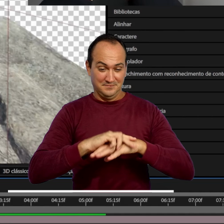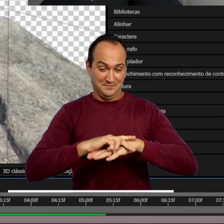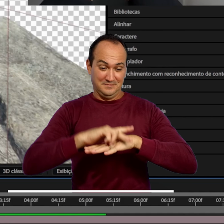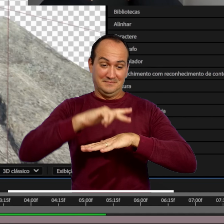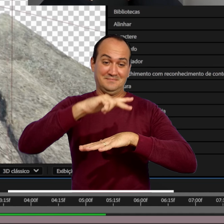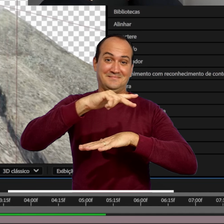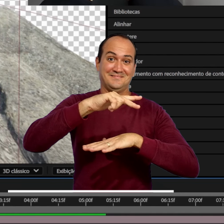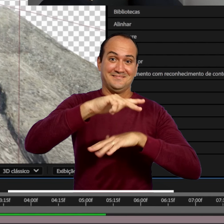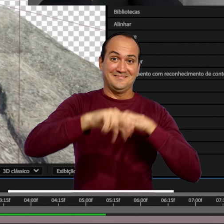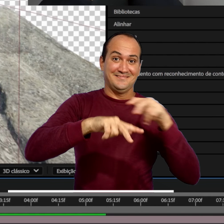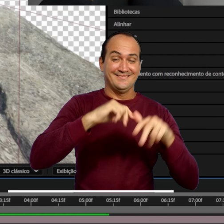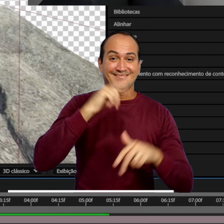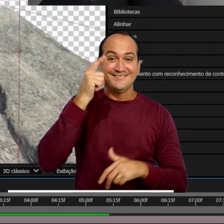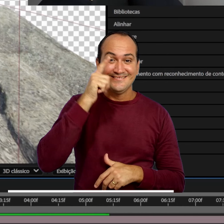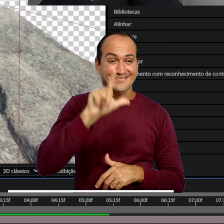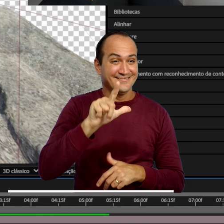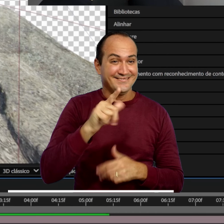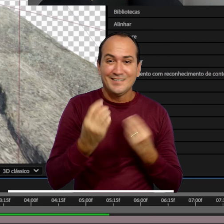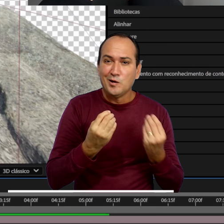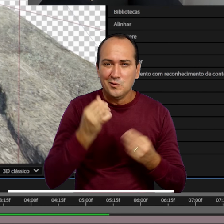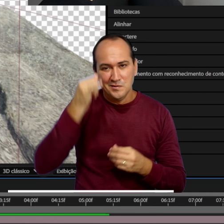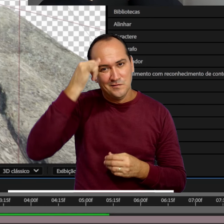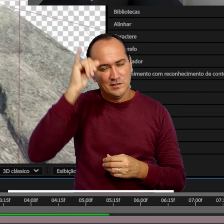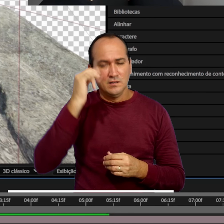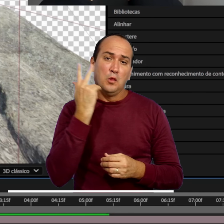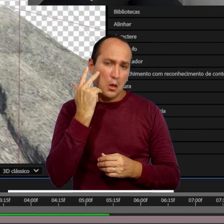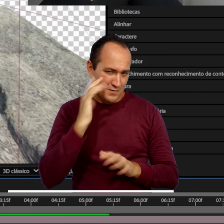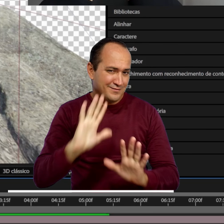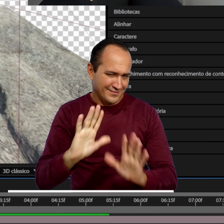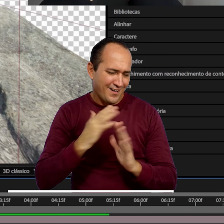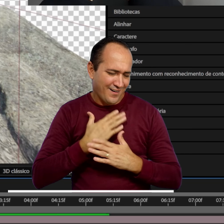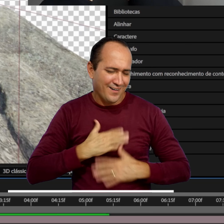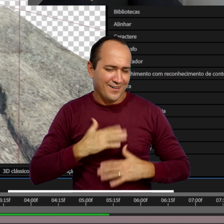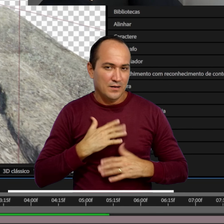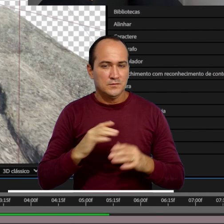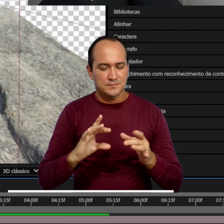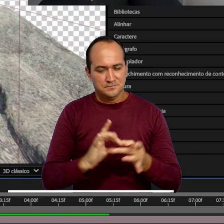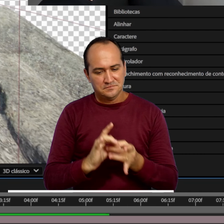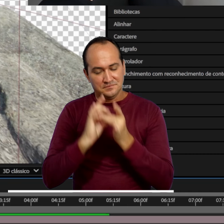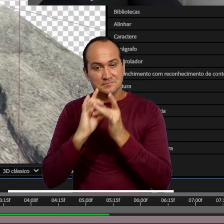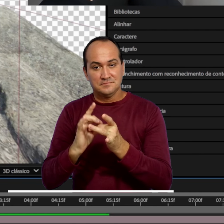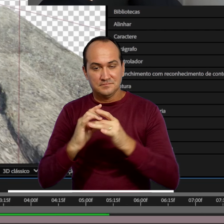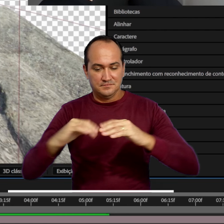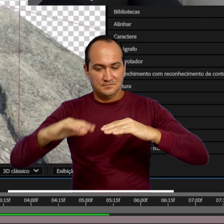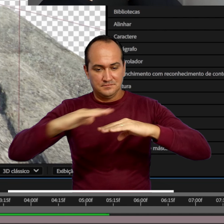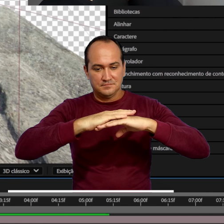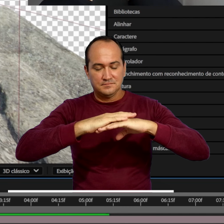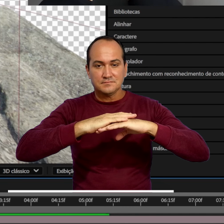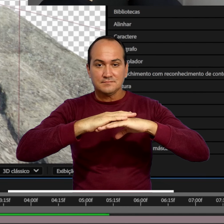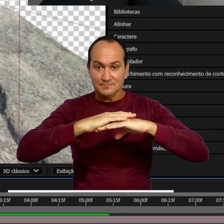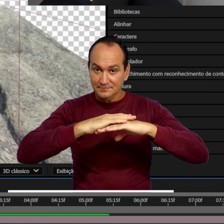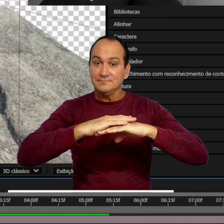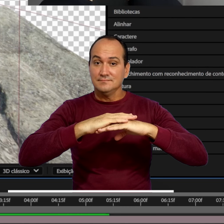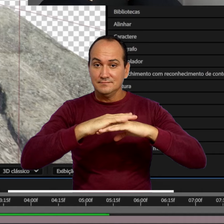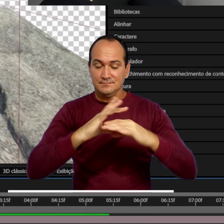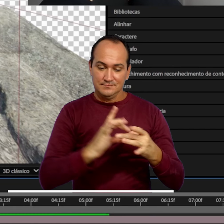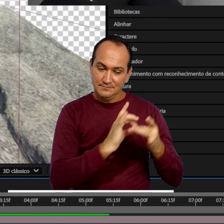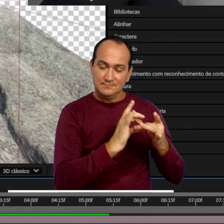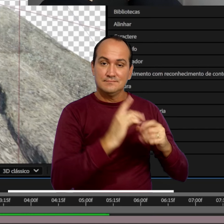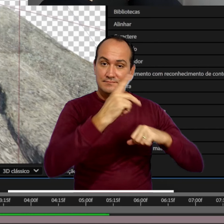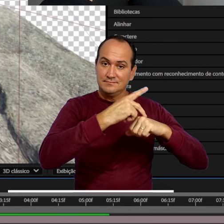ele se soltou da pedra. Então, para que isso não aconteça, e é normal que tenha acontecido, eu preciso vincular então a camada